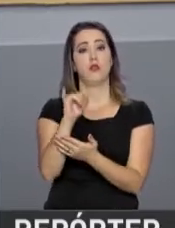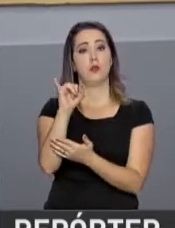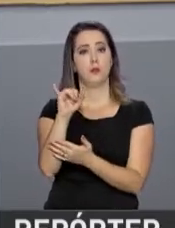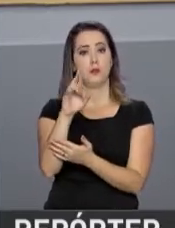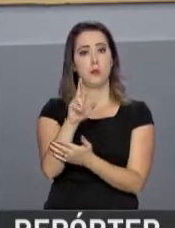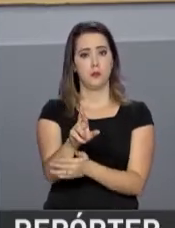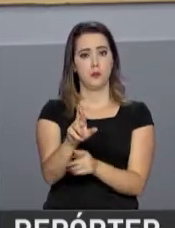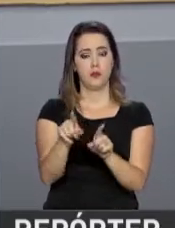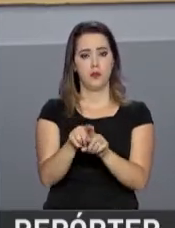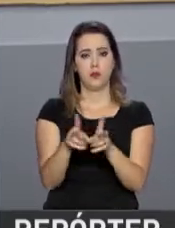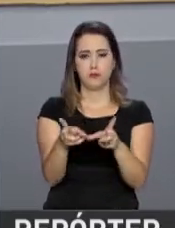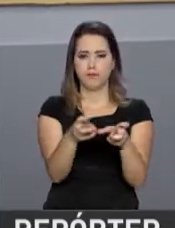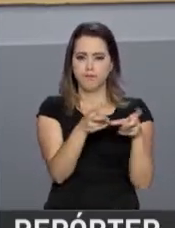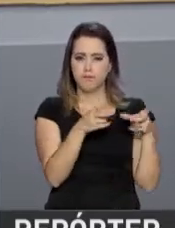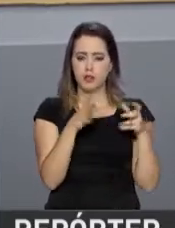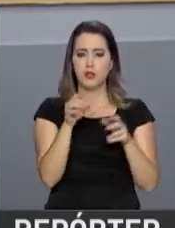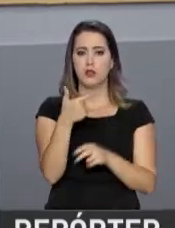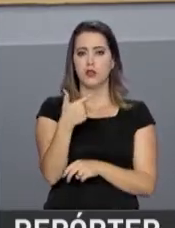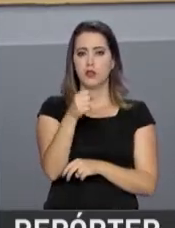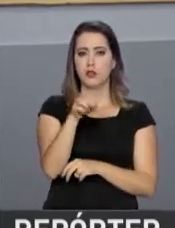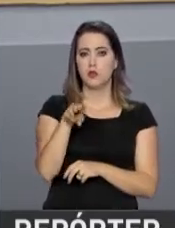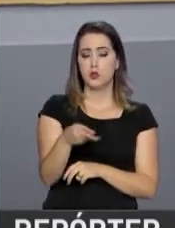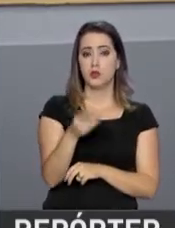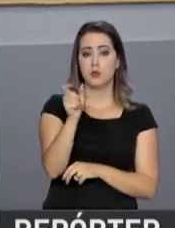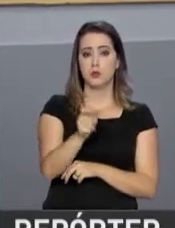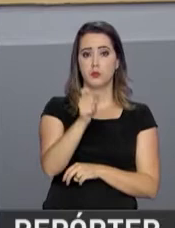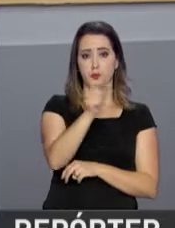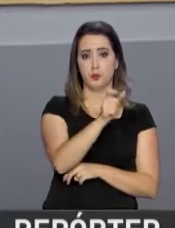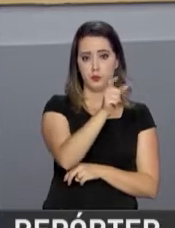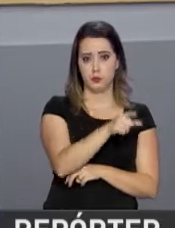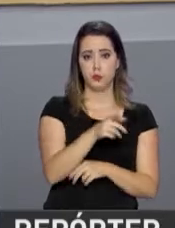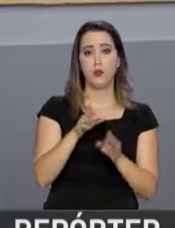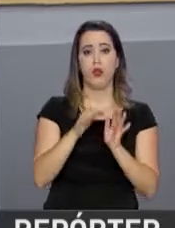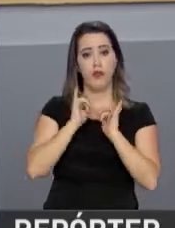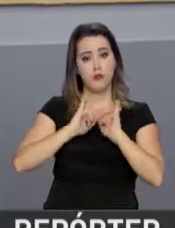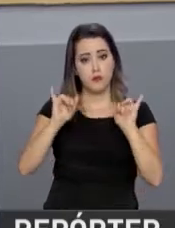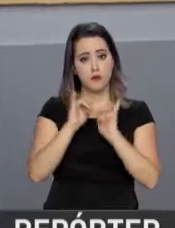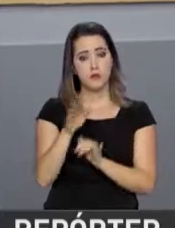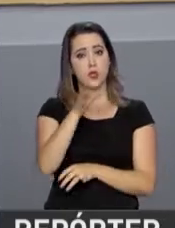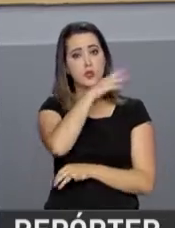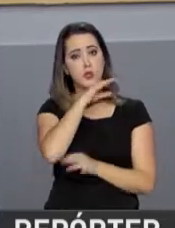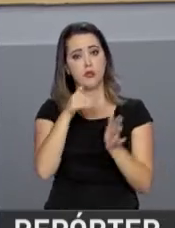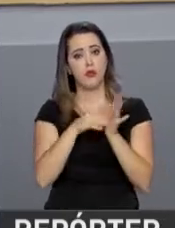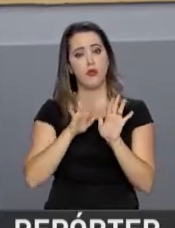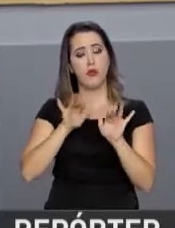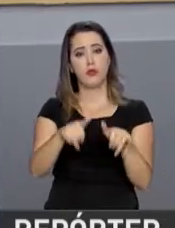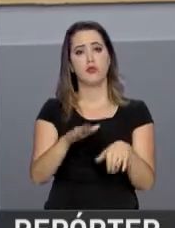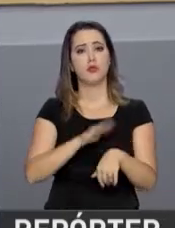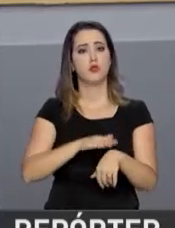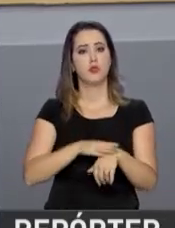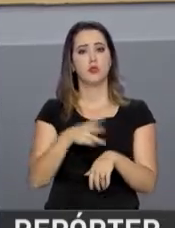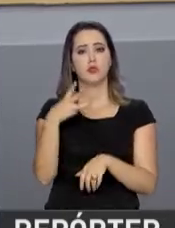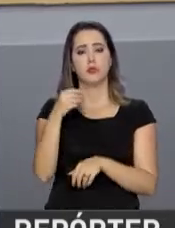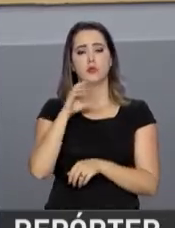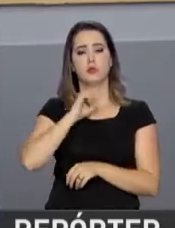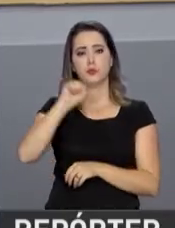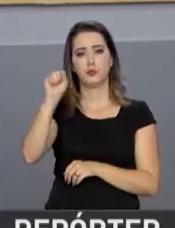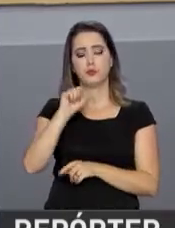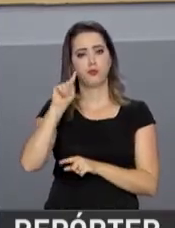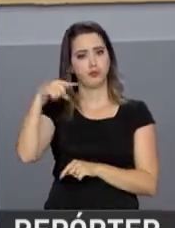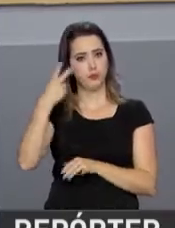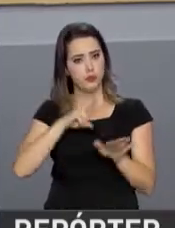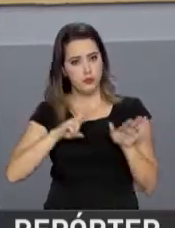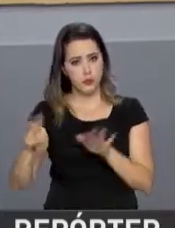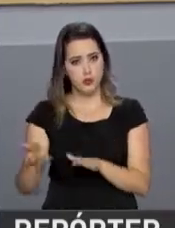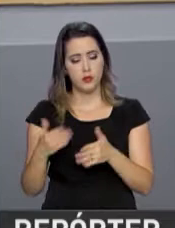de renda a expectativa é que 28 milhões e 800 mil prestem contas com o leão até o final do prazo que no dia 30 de abril semana que